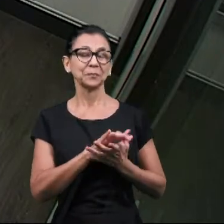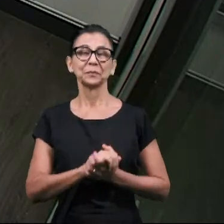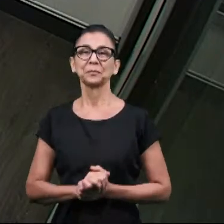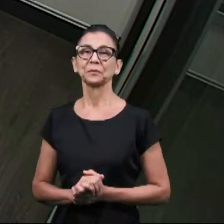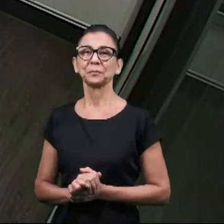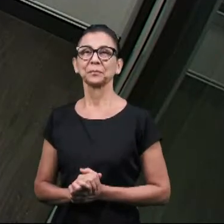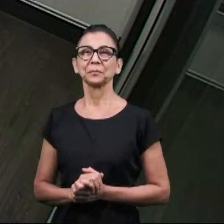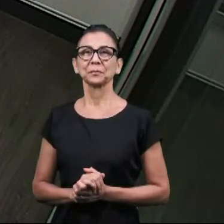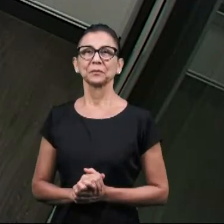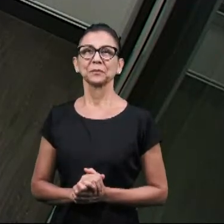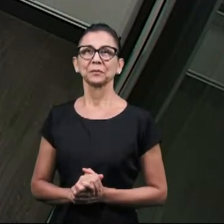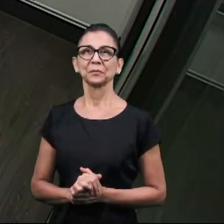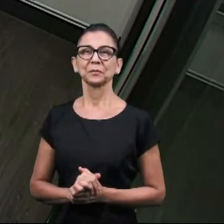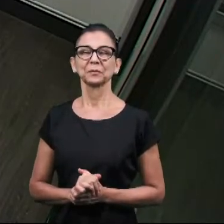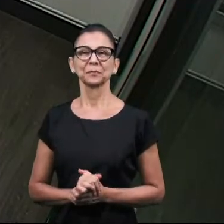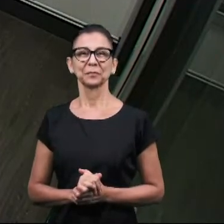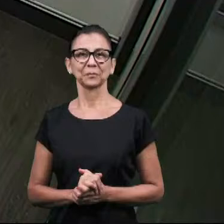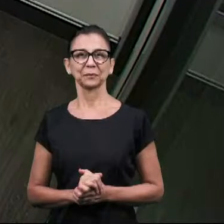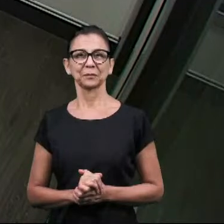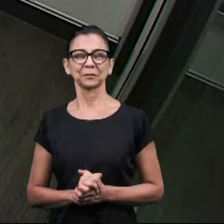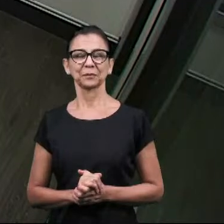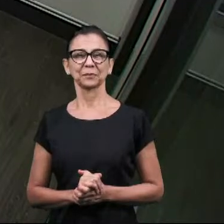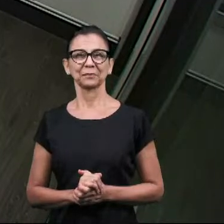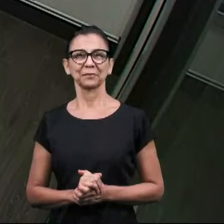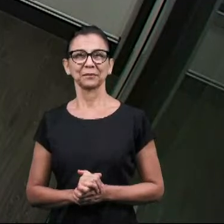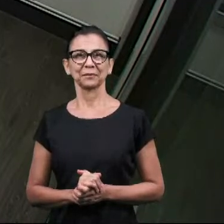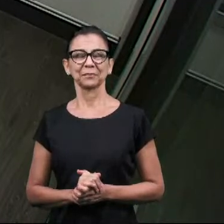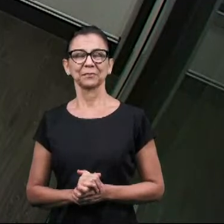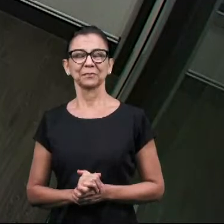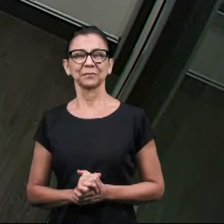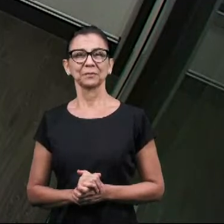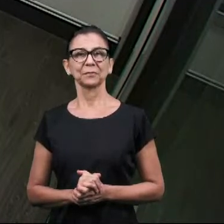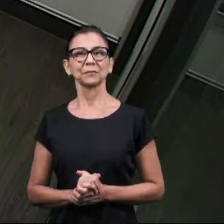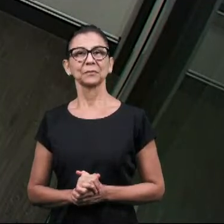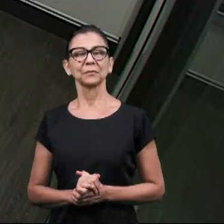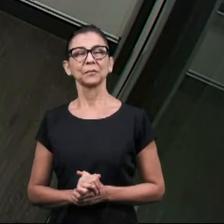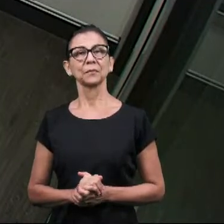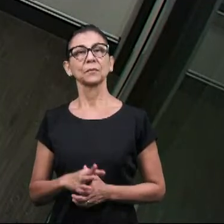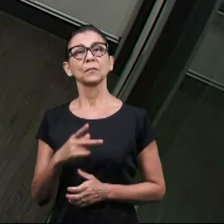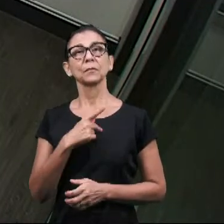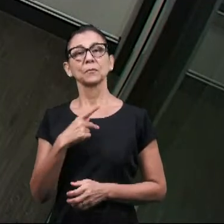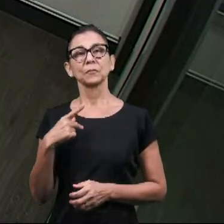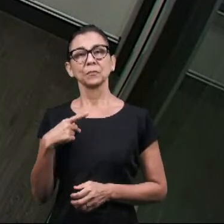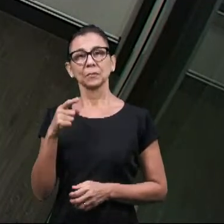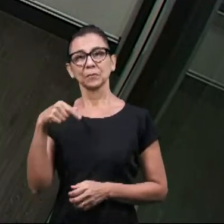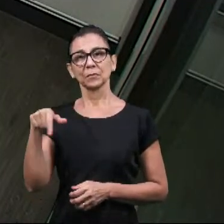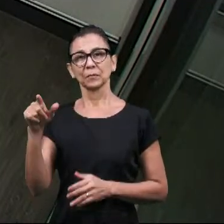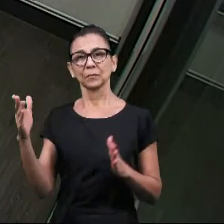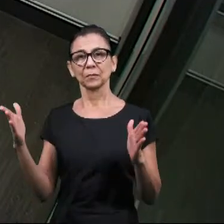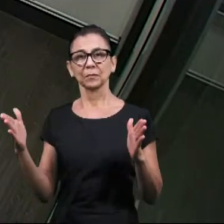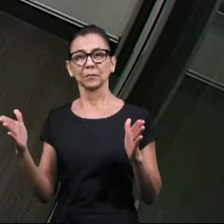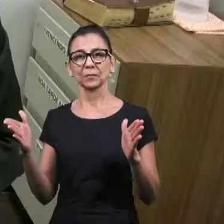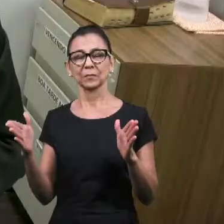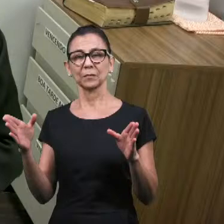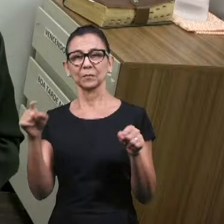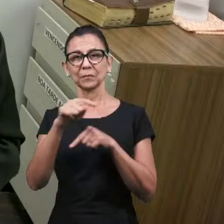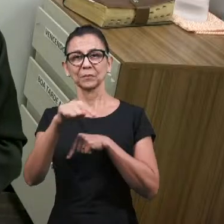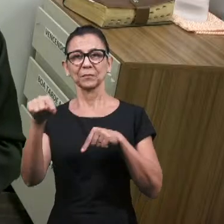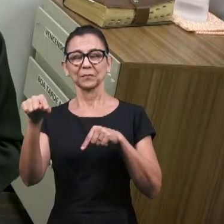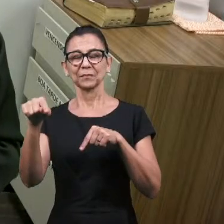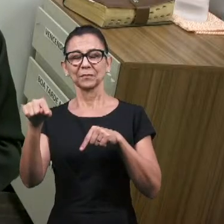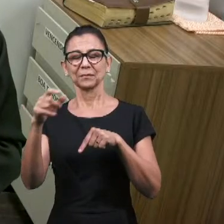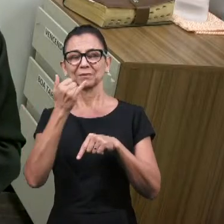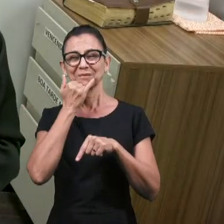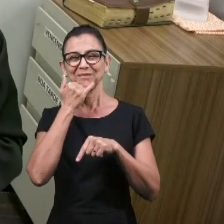é a pouco estaremos lá no culto amanhã ficando isso Pastor Marcelo Vilela se dirigindo para o Studio 4 e